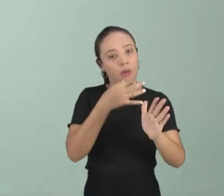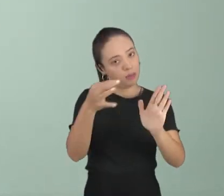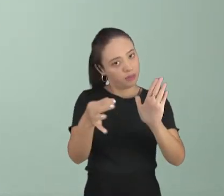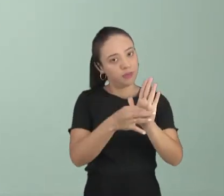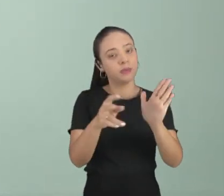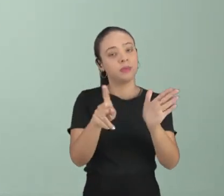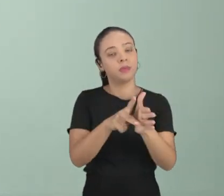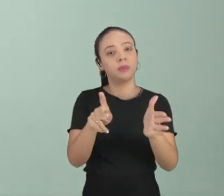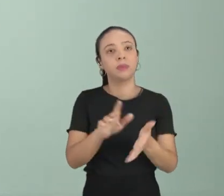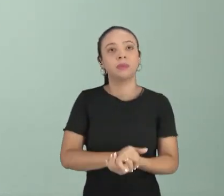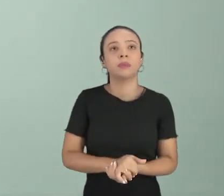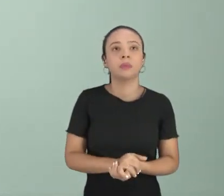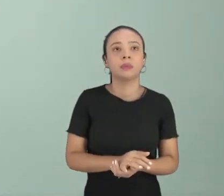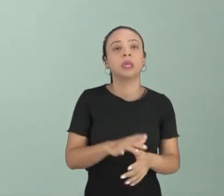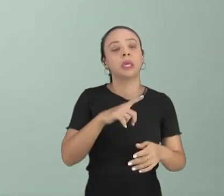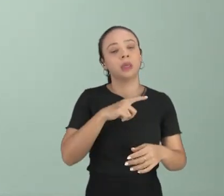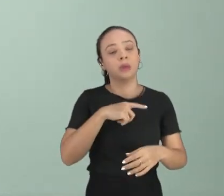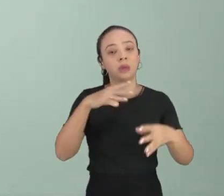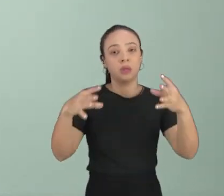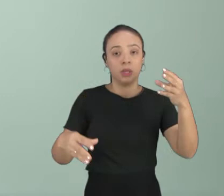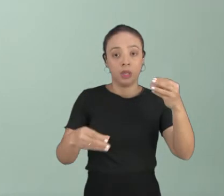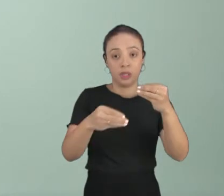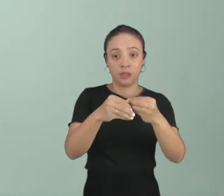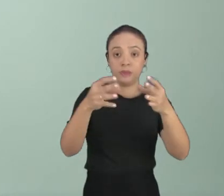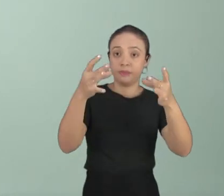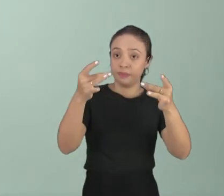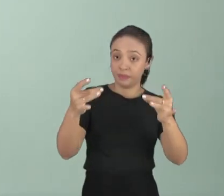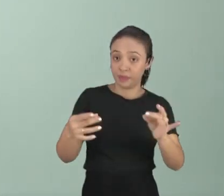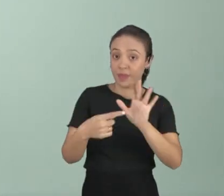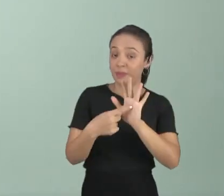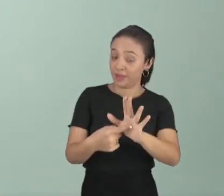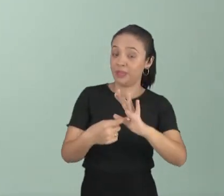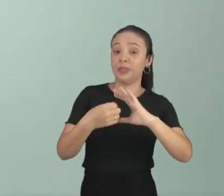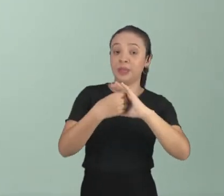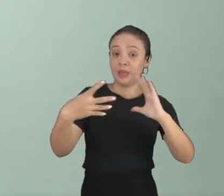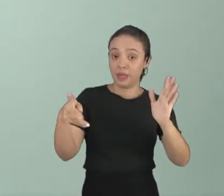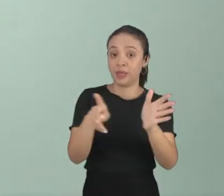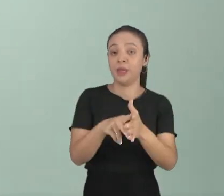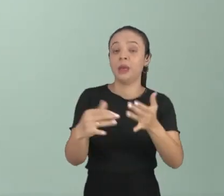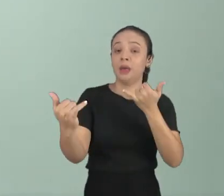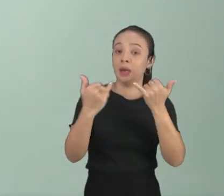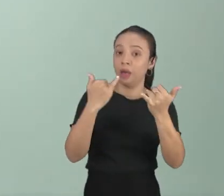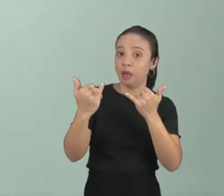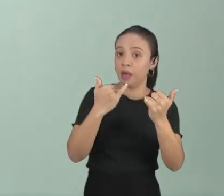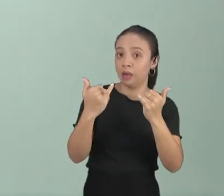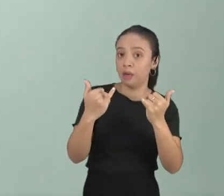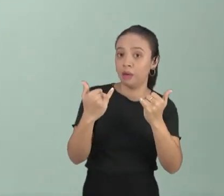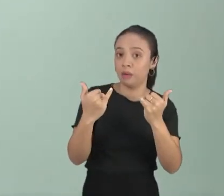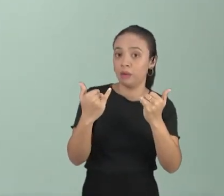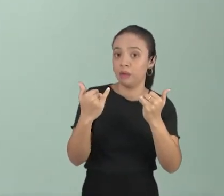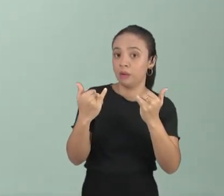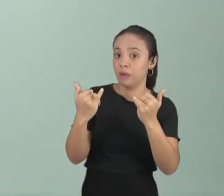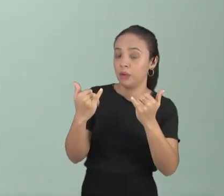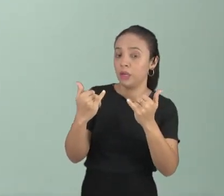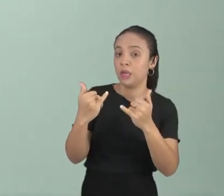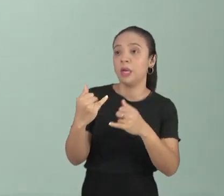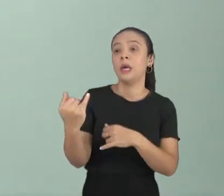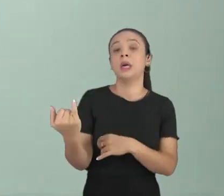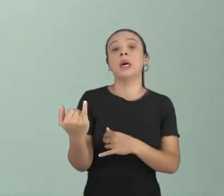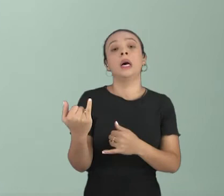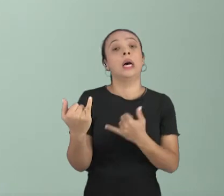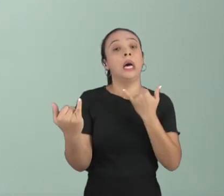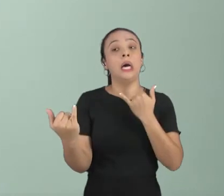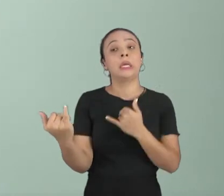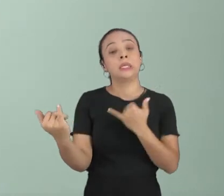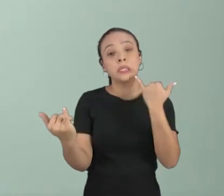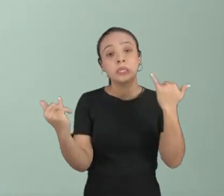ok? Então, nós temos a resenha descritiva, que vai apenas descrever os fatores importantes dentro da obra